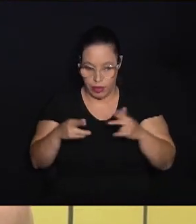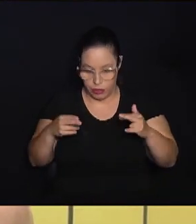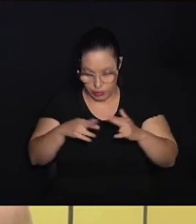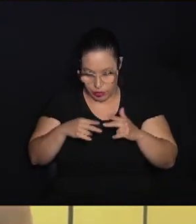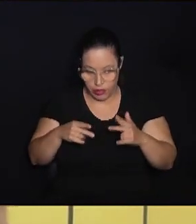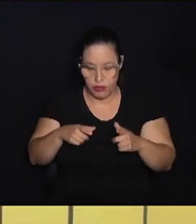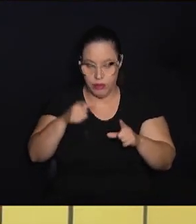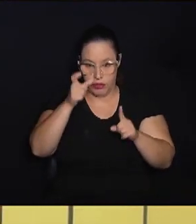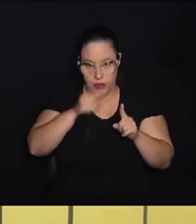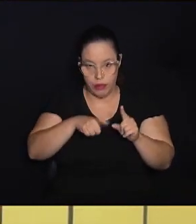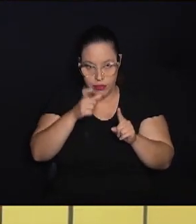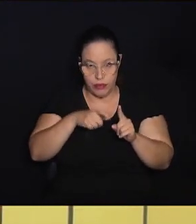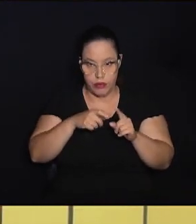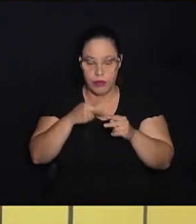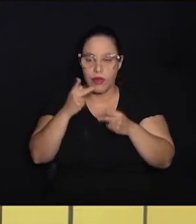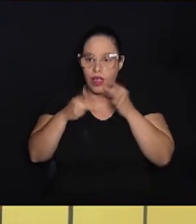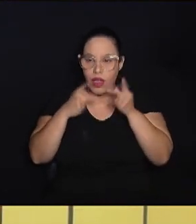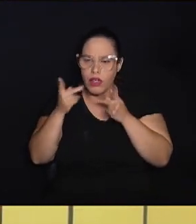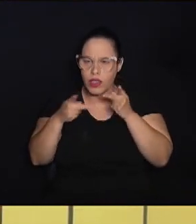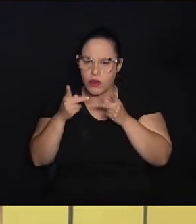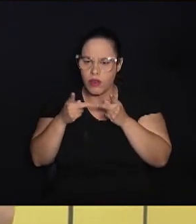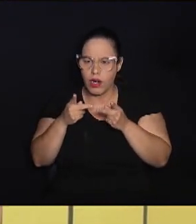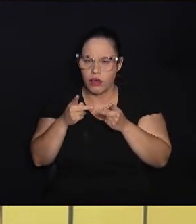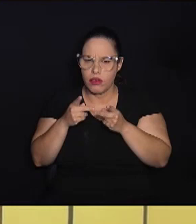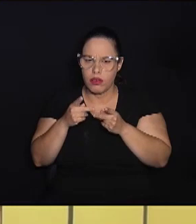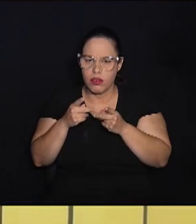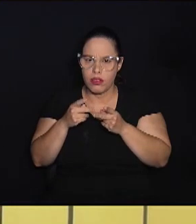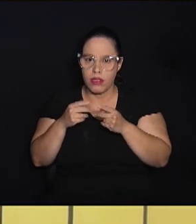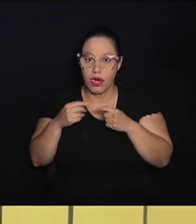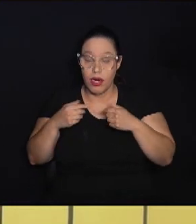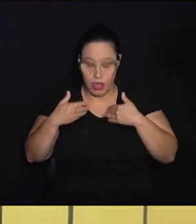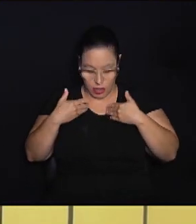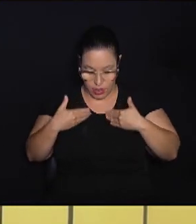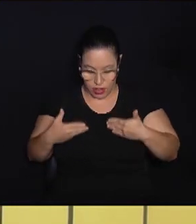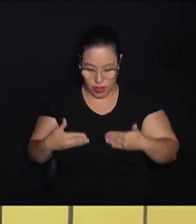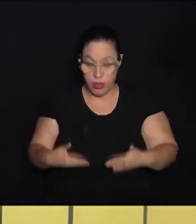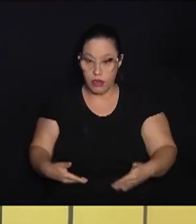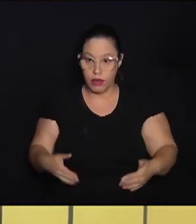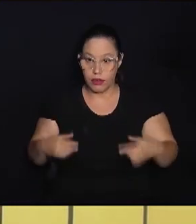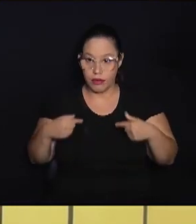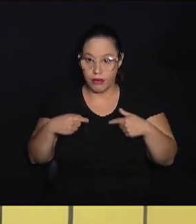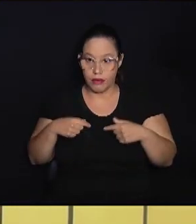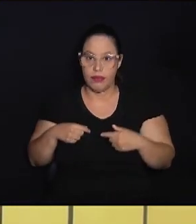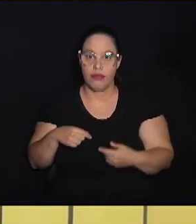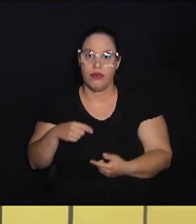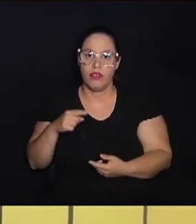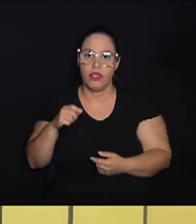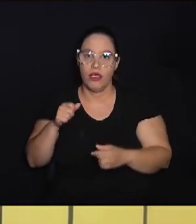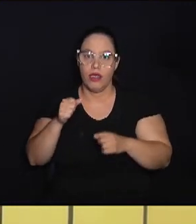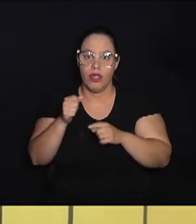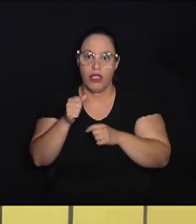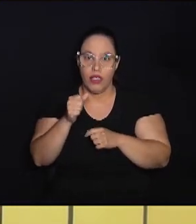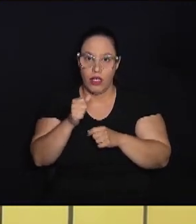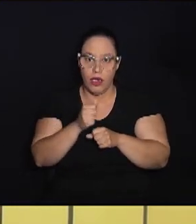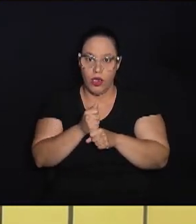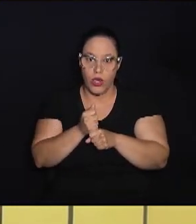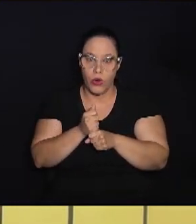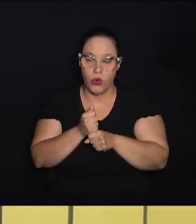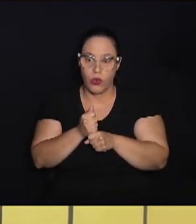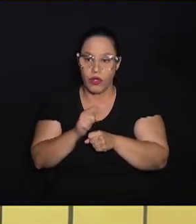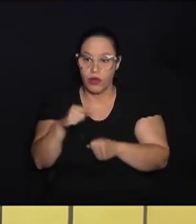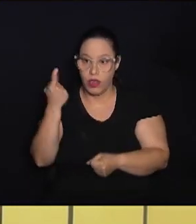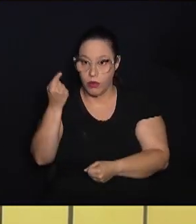personagem e as falas dele e eram na camiseta e um ano depois do lançamento a camiseta passa a ser pintada de